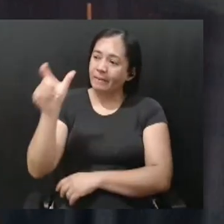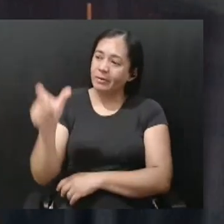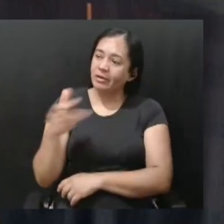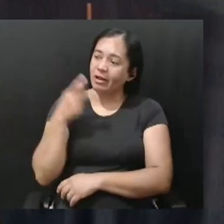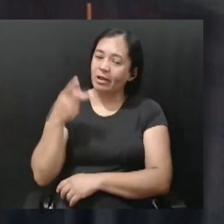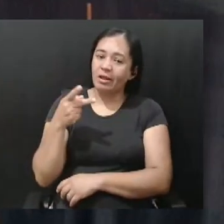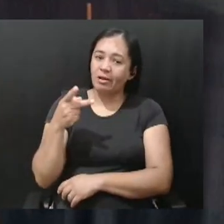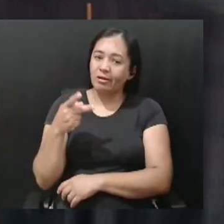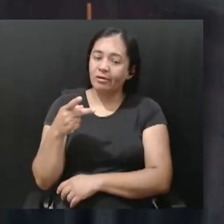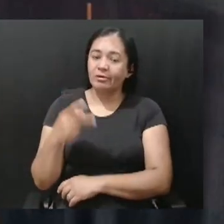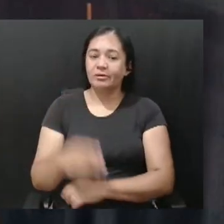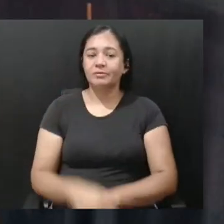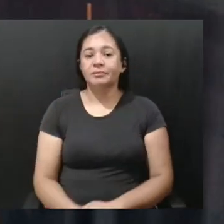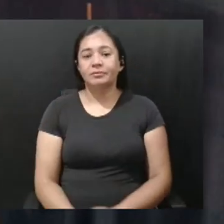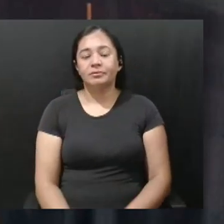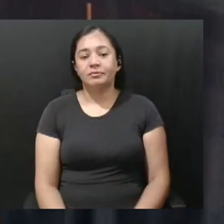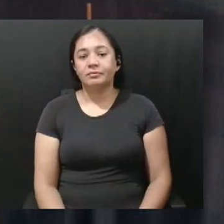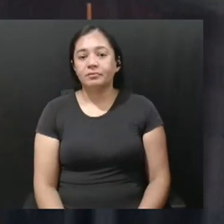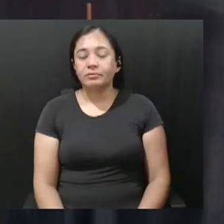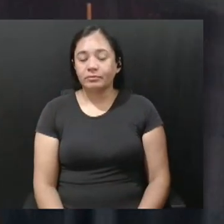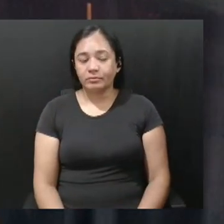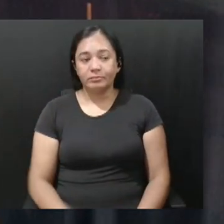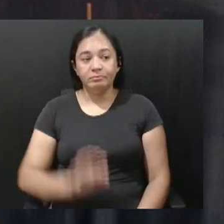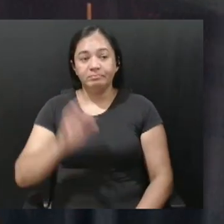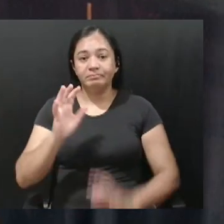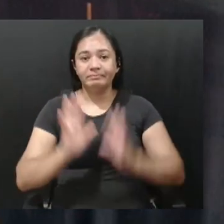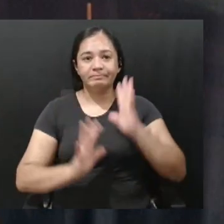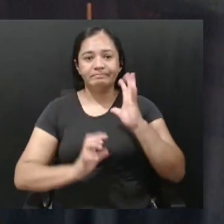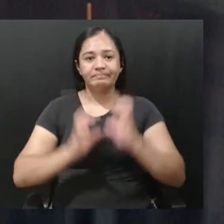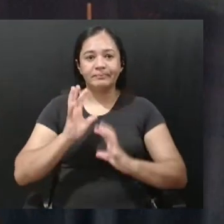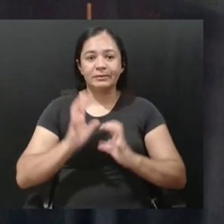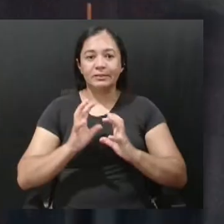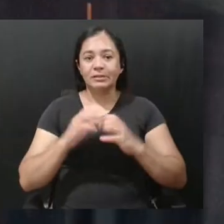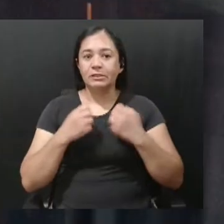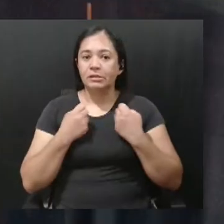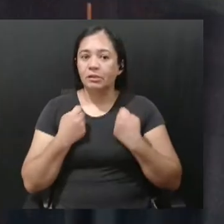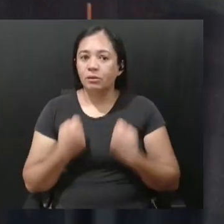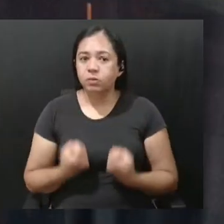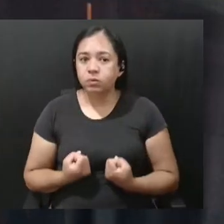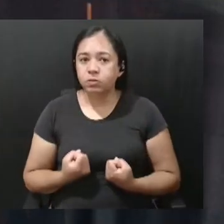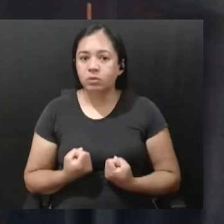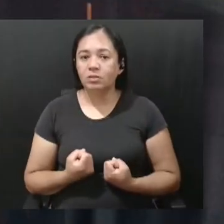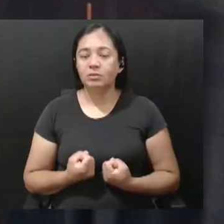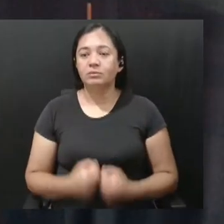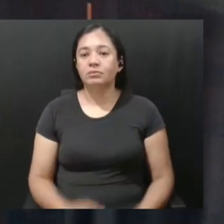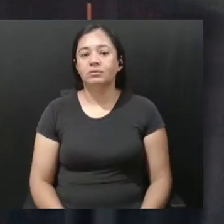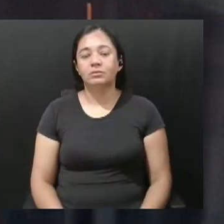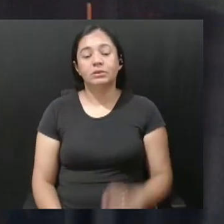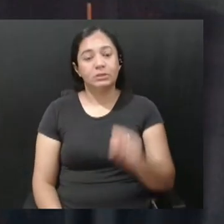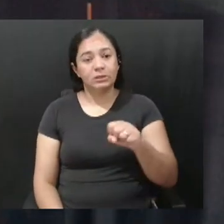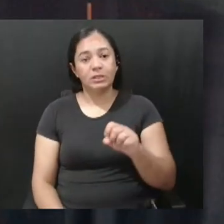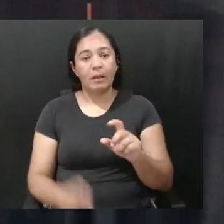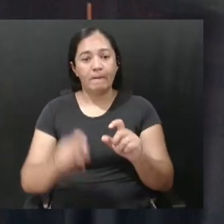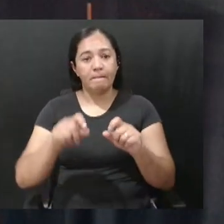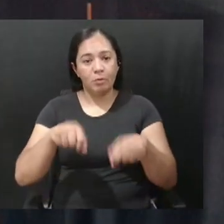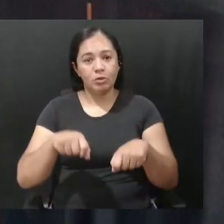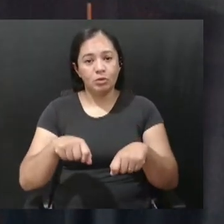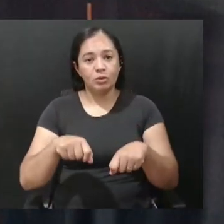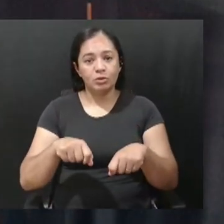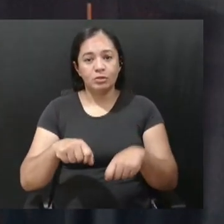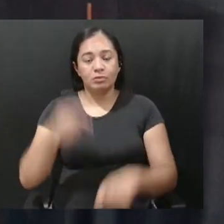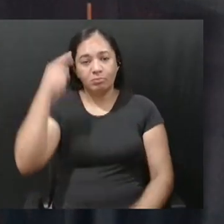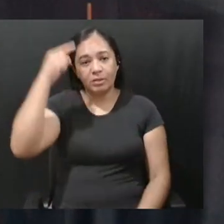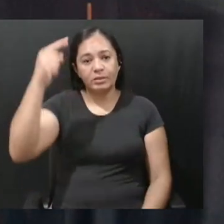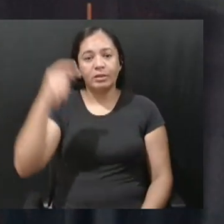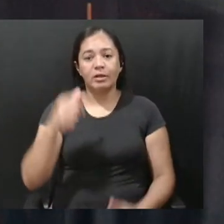aparecer uma briga e ficar tenso com isso, né. Uhum. Então sim, eu acho que pode ser uma ideia interessante,